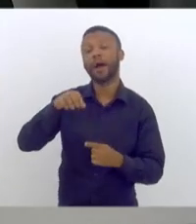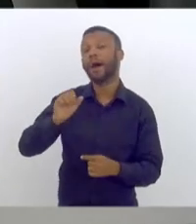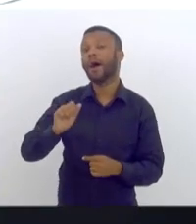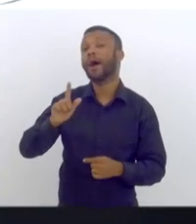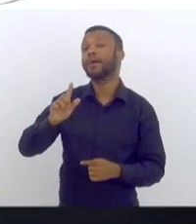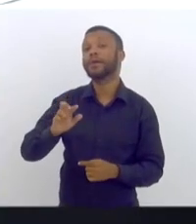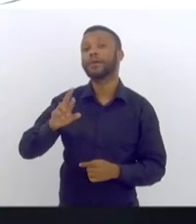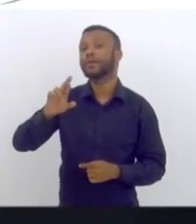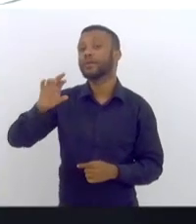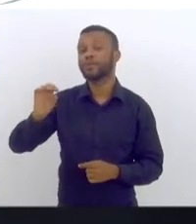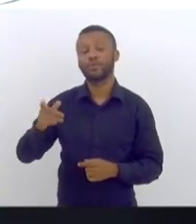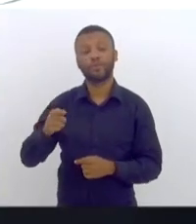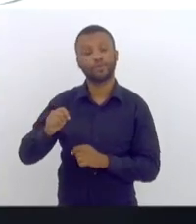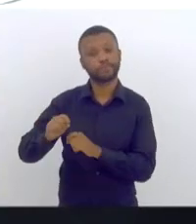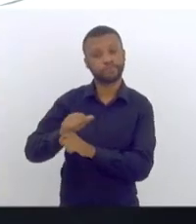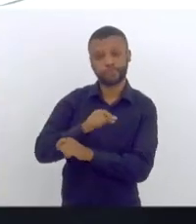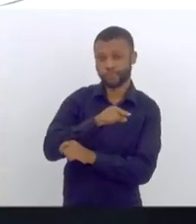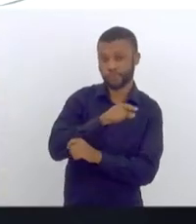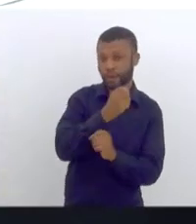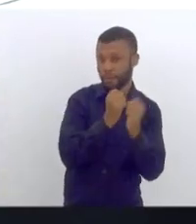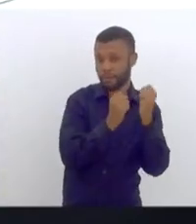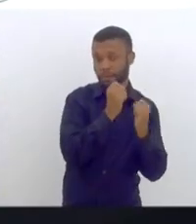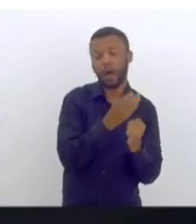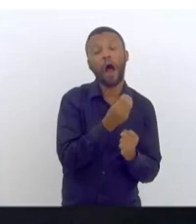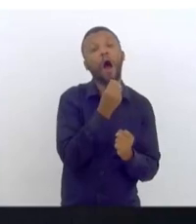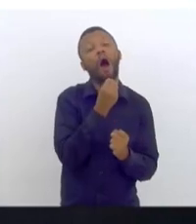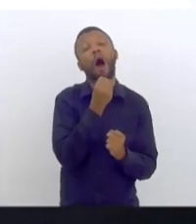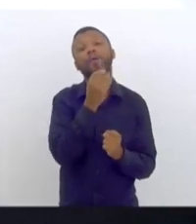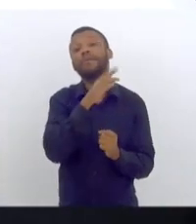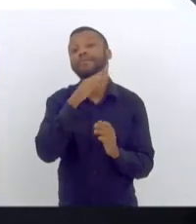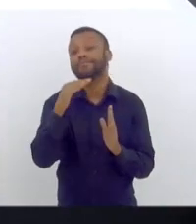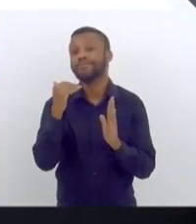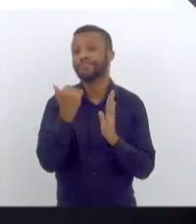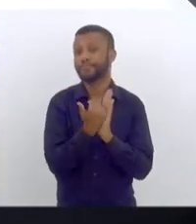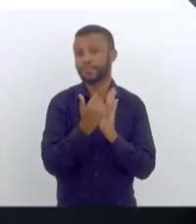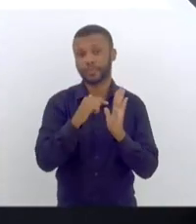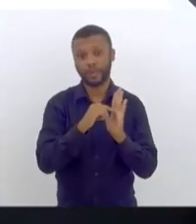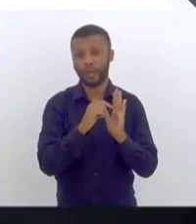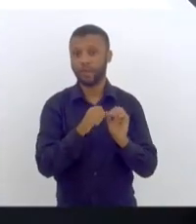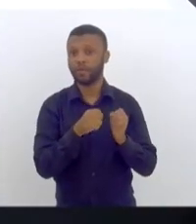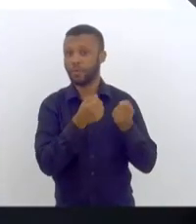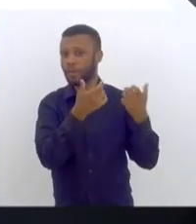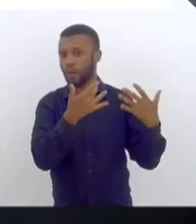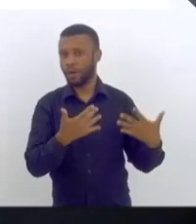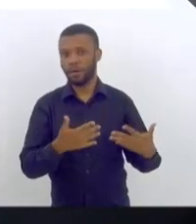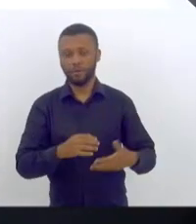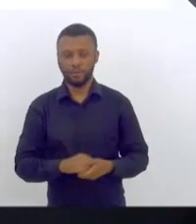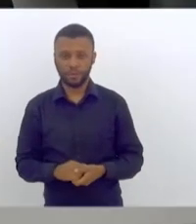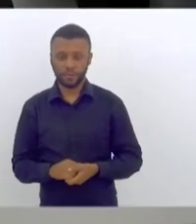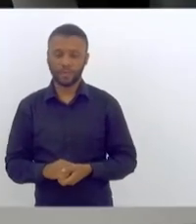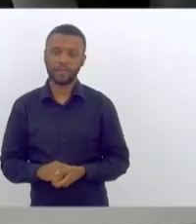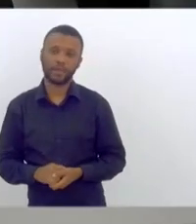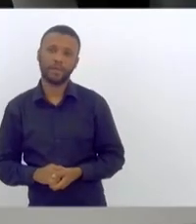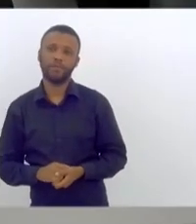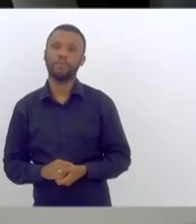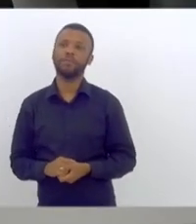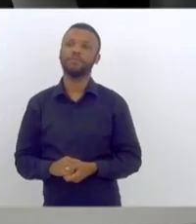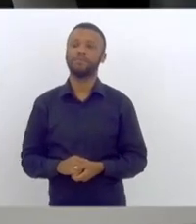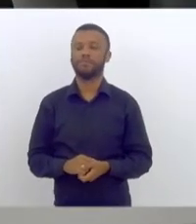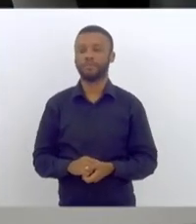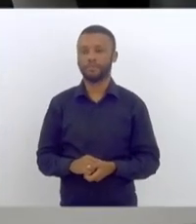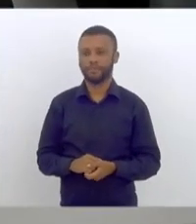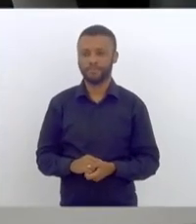beneficiário evidentemente vai cumprir meta que a gerrinho defina eu acho que é tentar